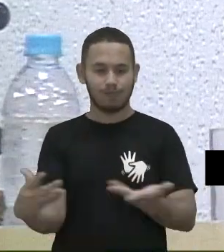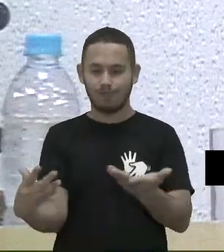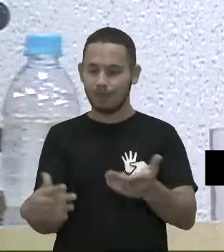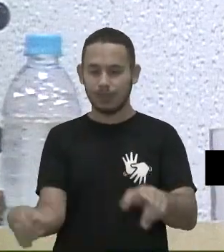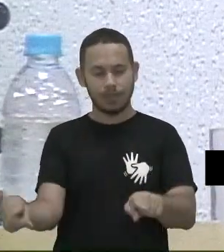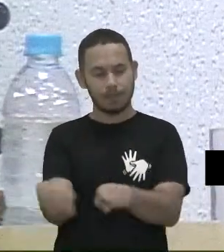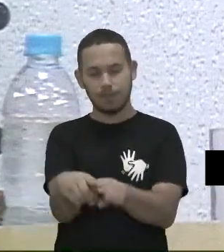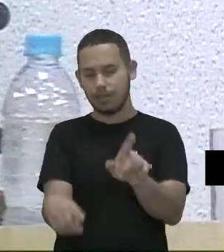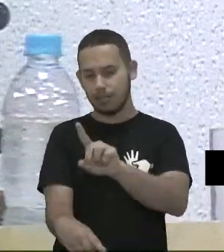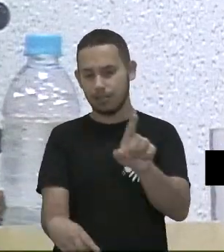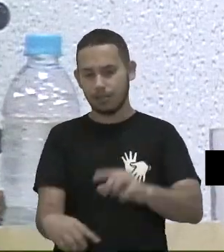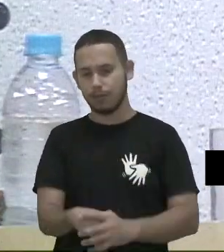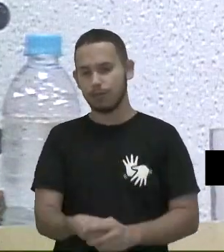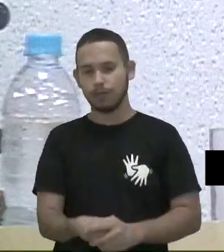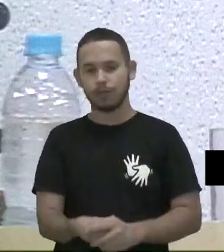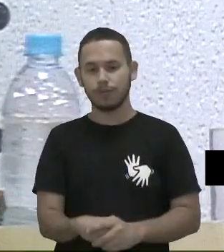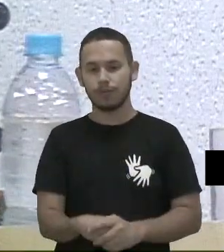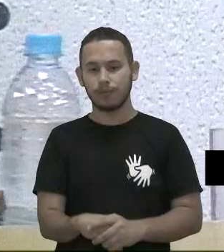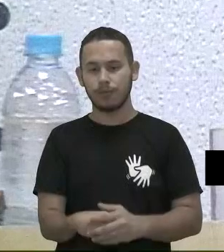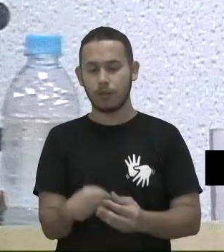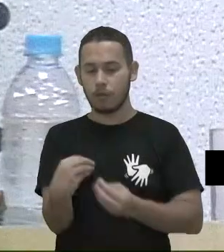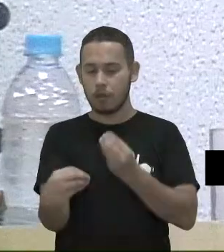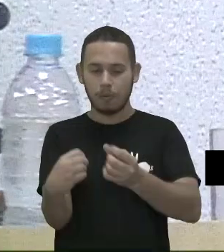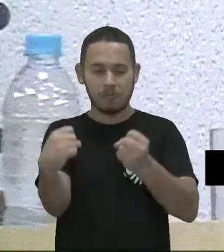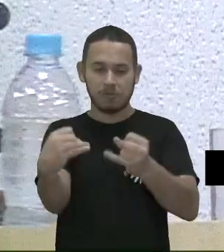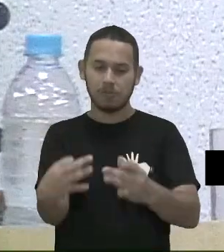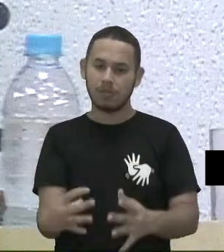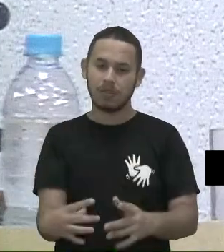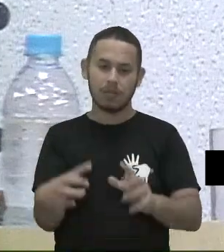e de esclarecer os fatos. Como não há nada mais a